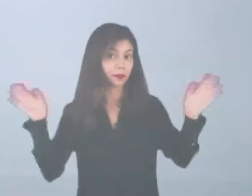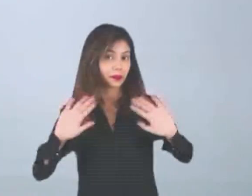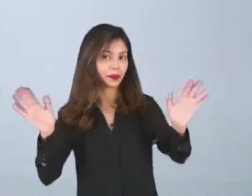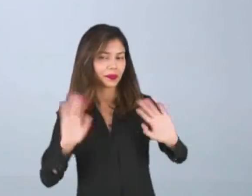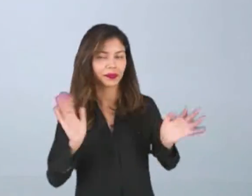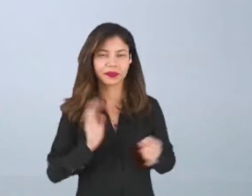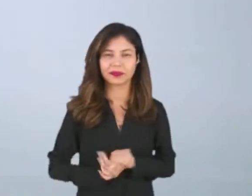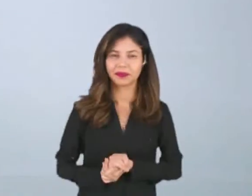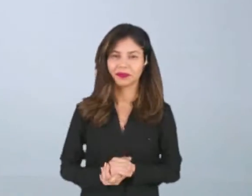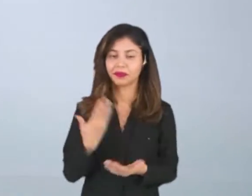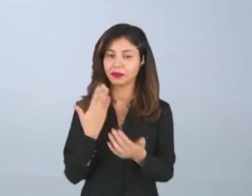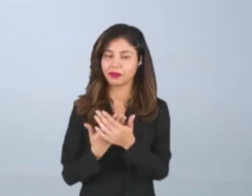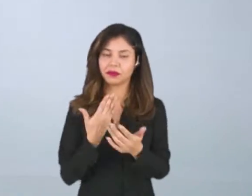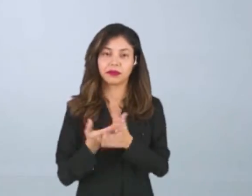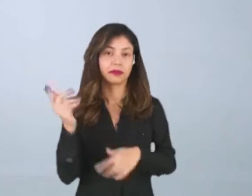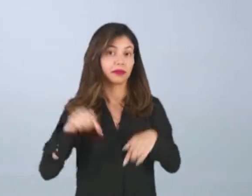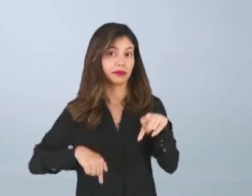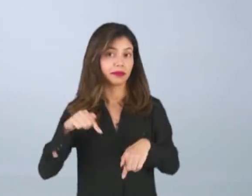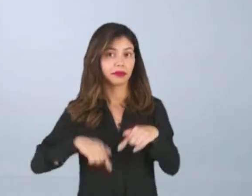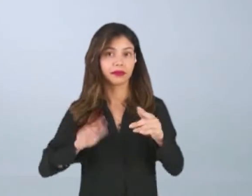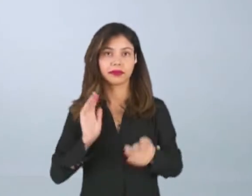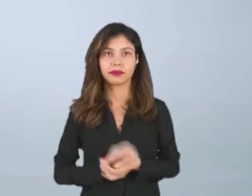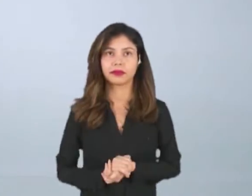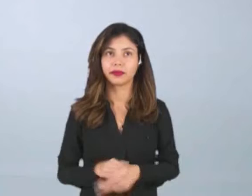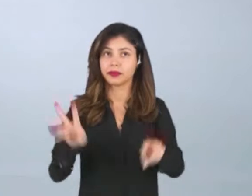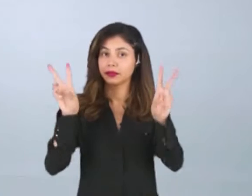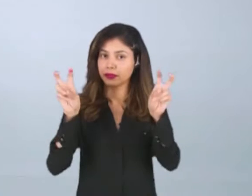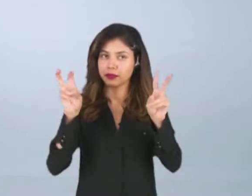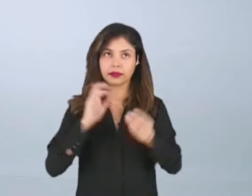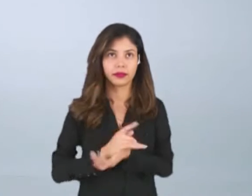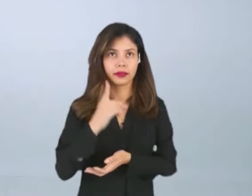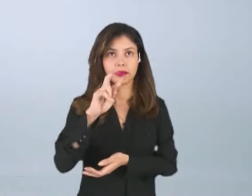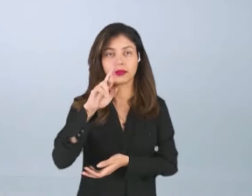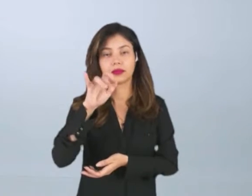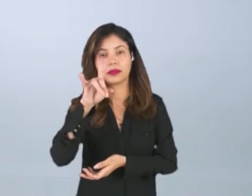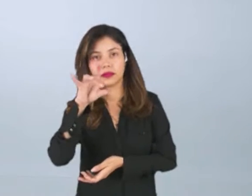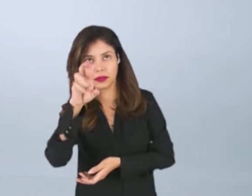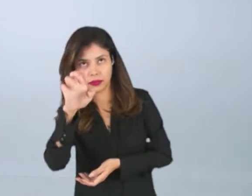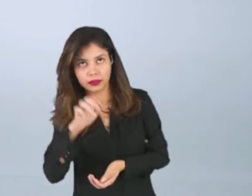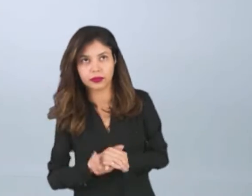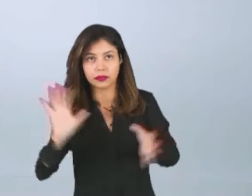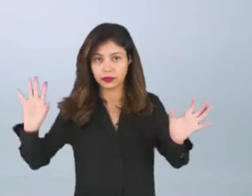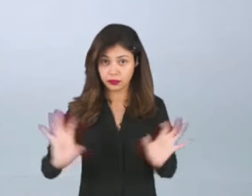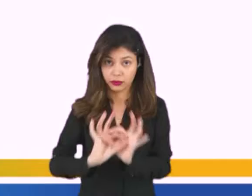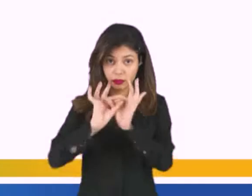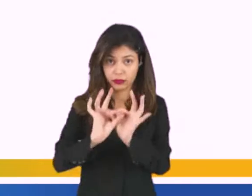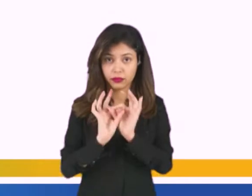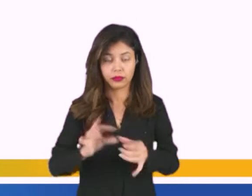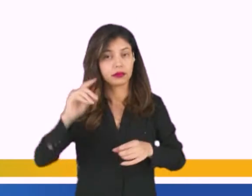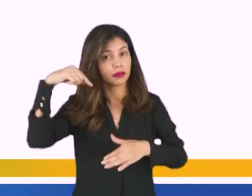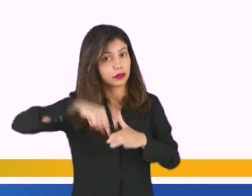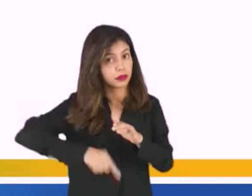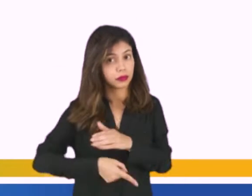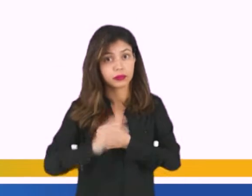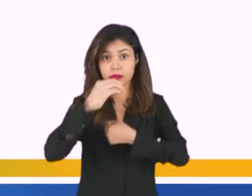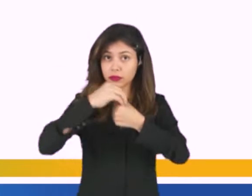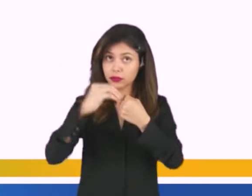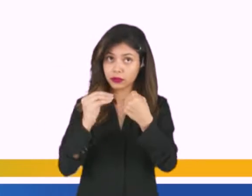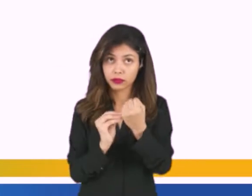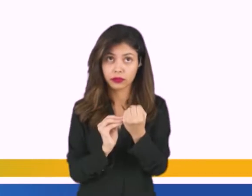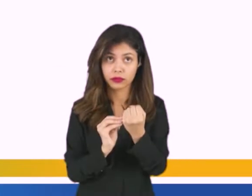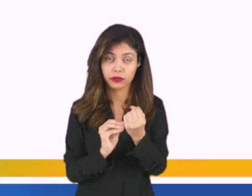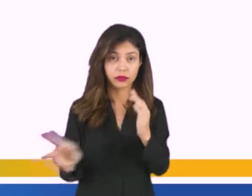Olá, essa é nossa aula de Química sobre polaridade e ligações intermoleculares entre